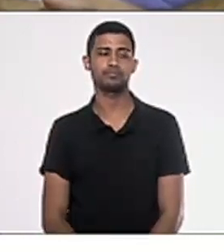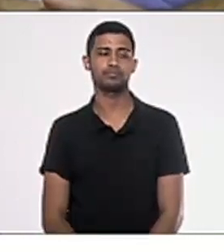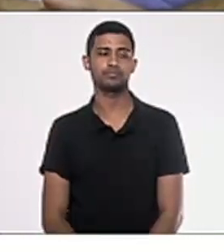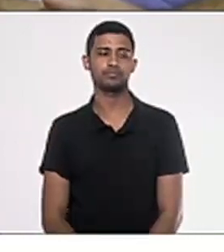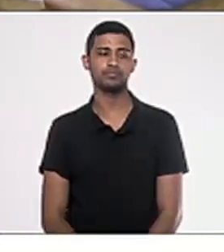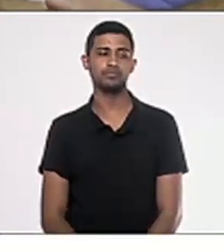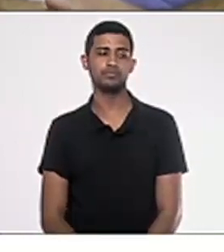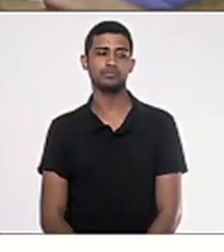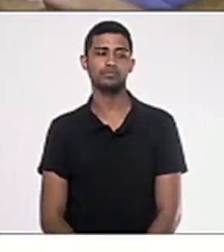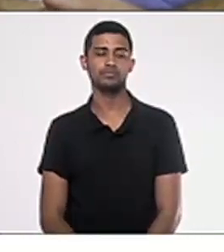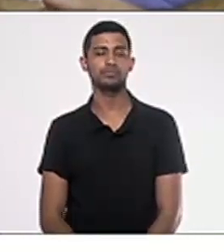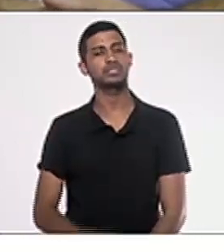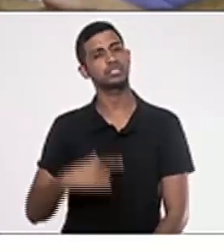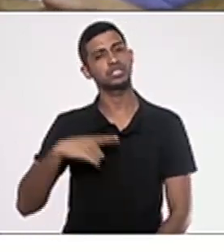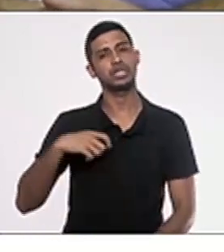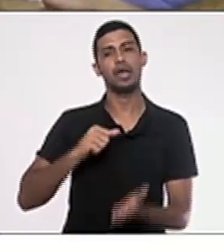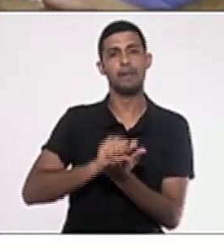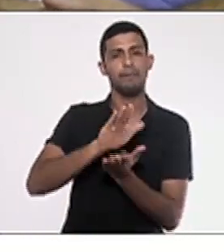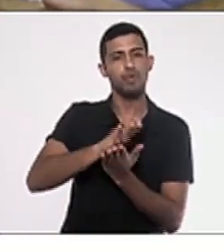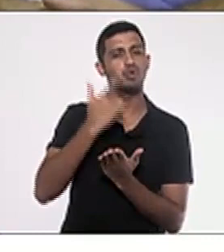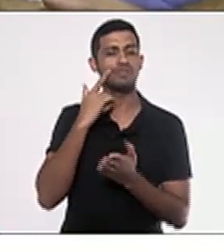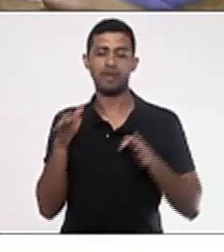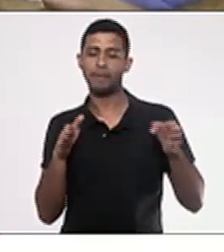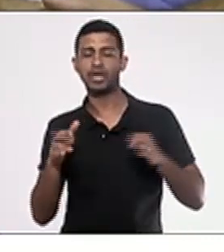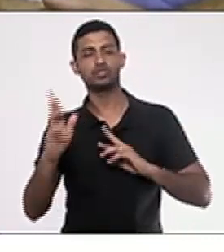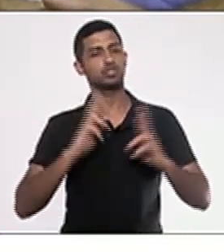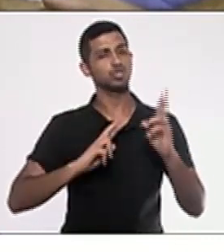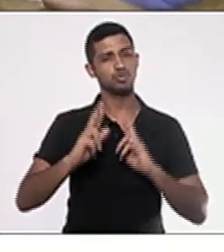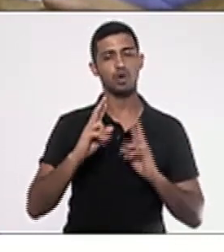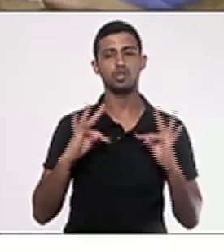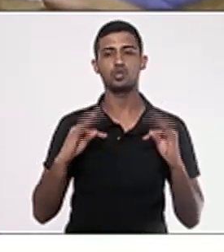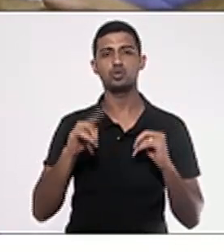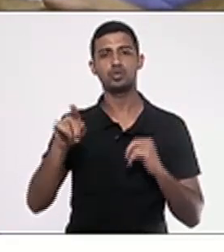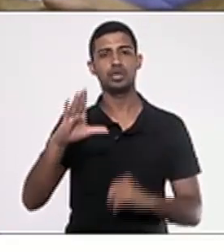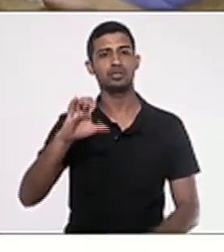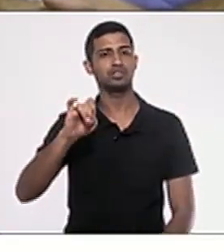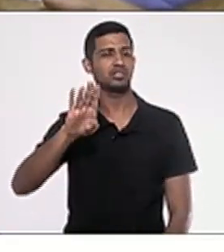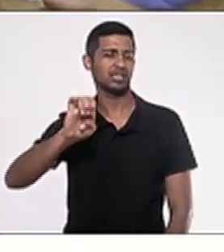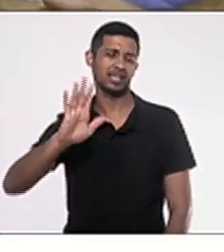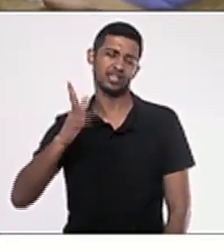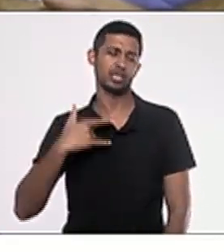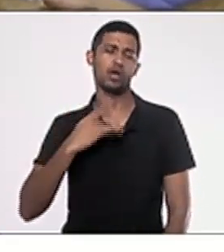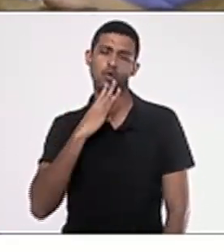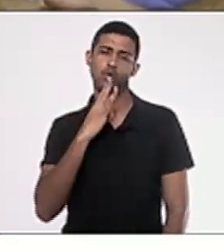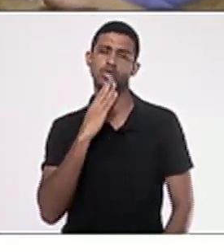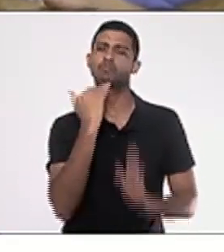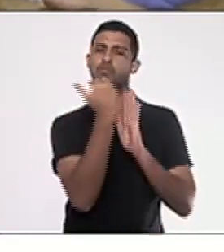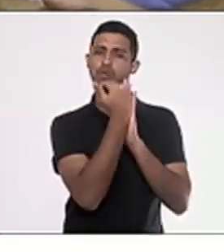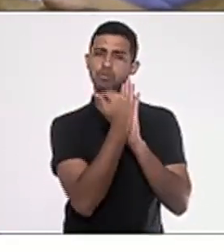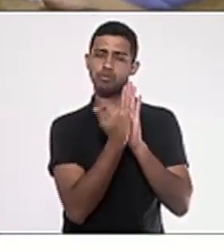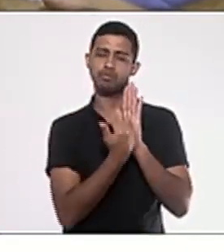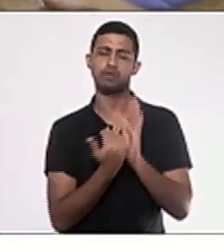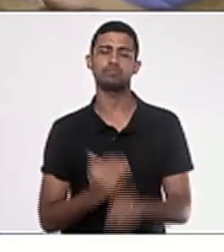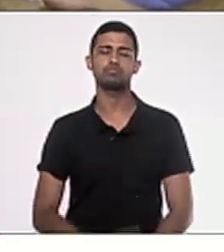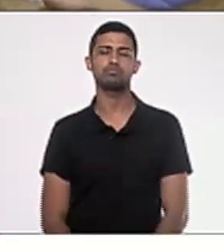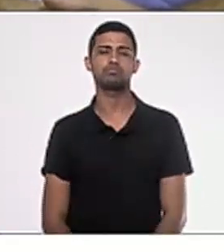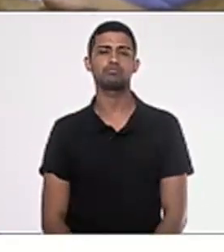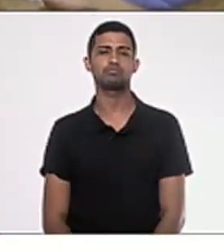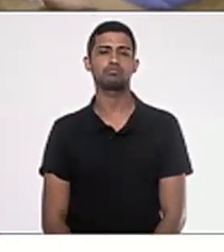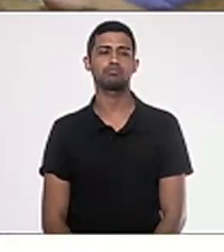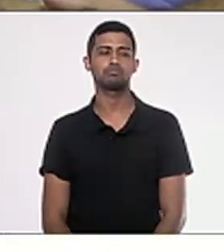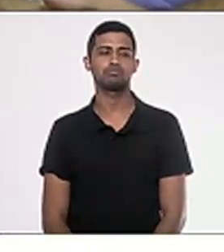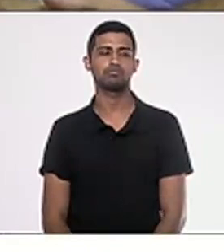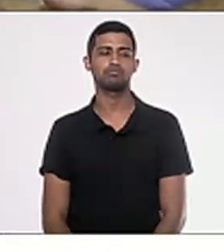para ser ainda aplicado multa, com prazo de resposta e tudo mais que a SEDAI já conhece aí todos os trâmites. Não